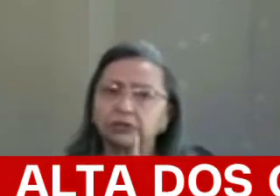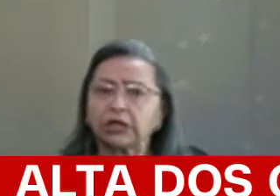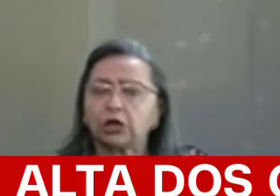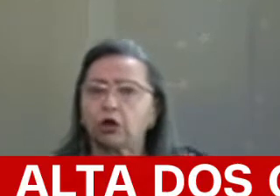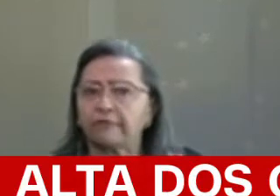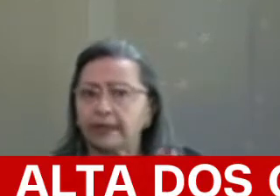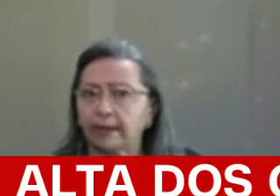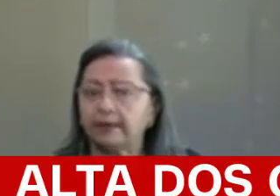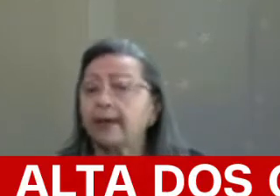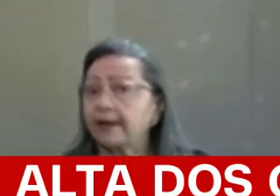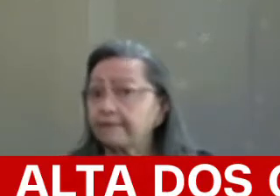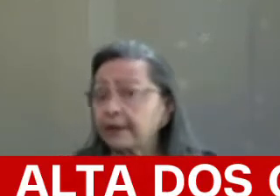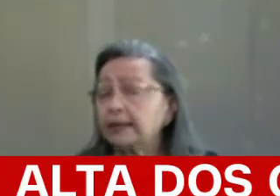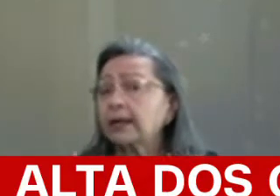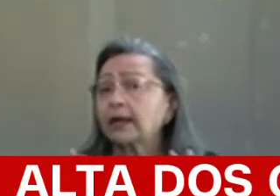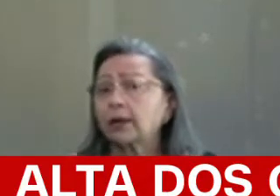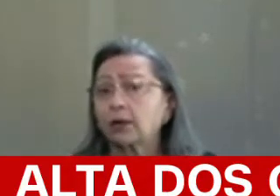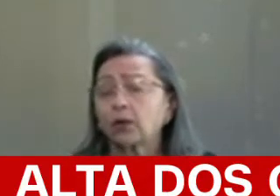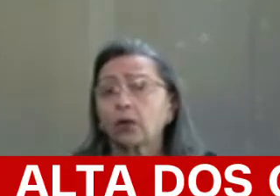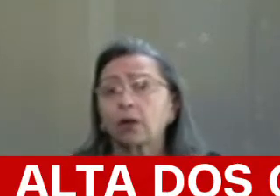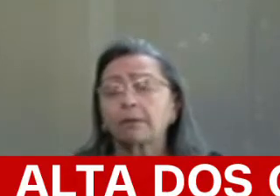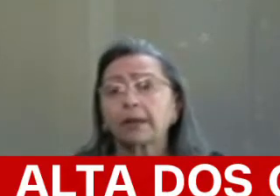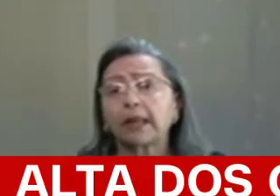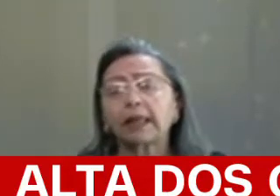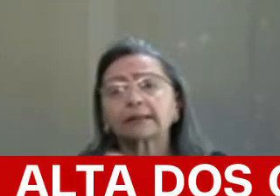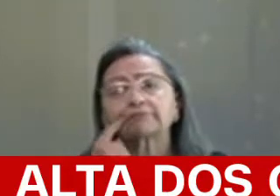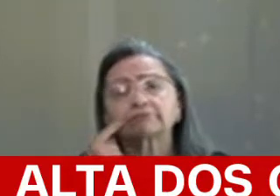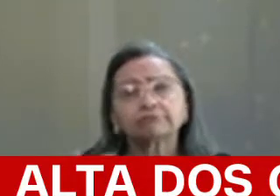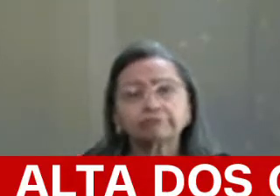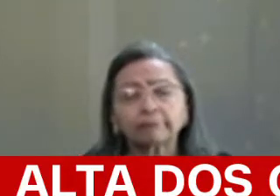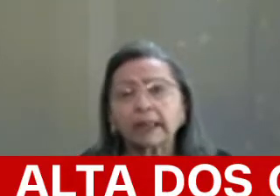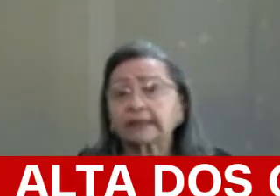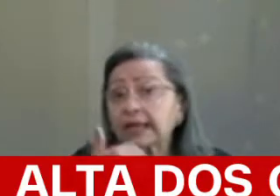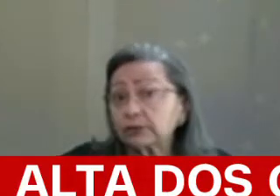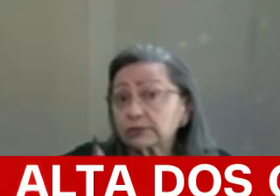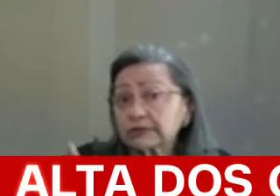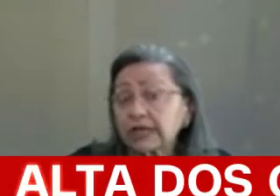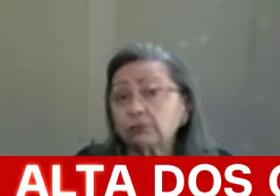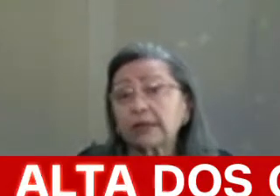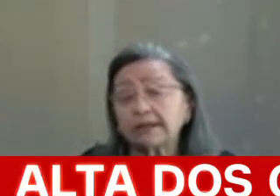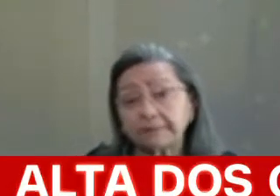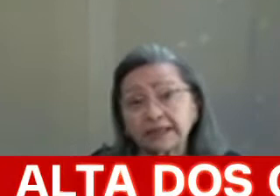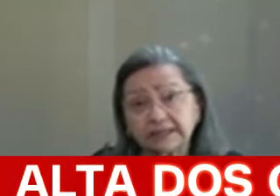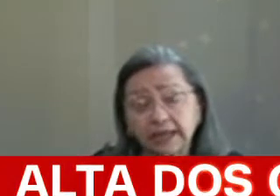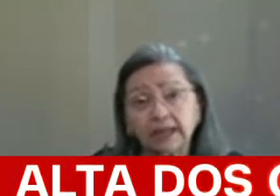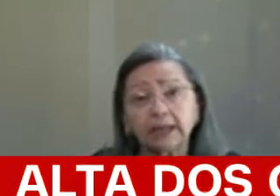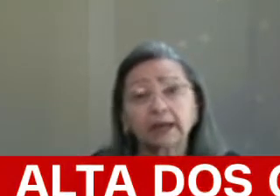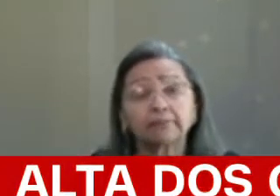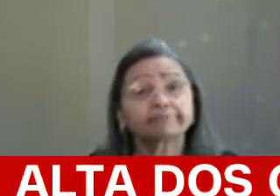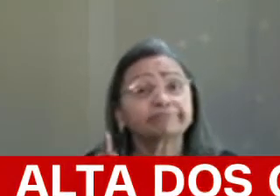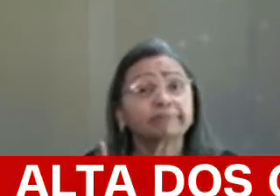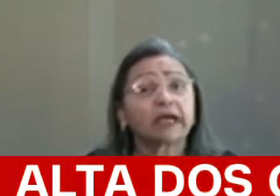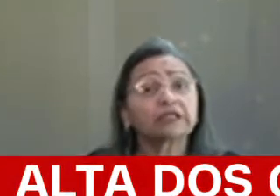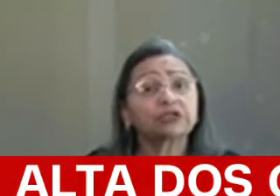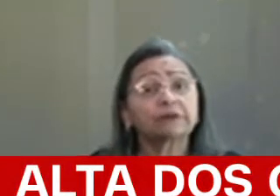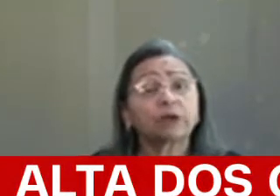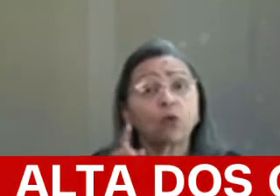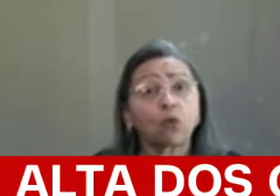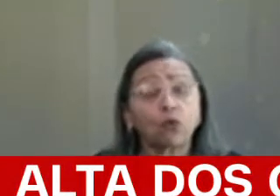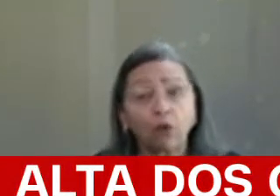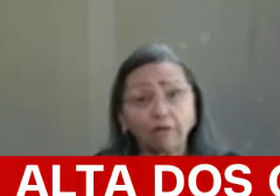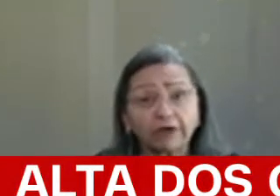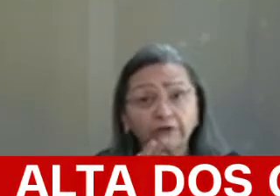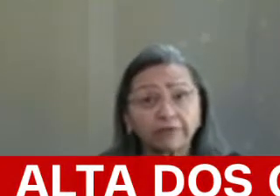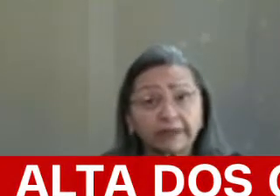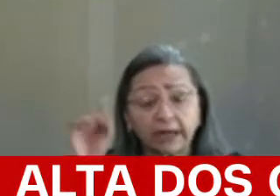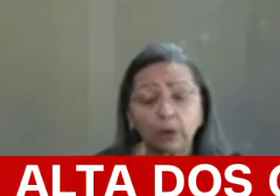seria feita basicamente pela dedução das parcelas referentes às dívidas com a União de Estados ou